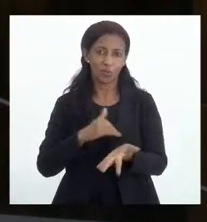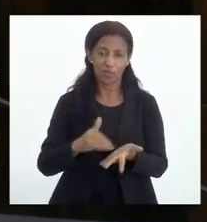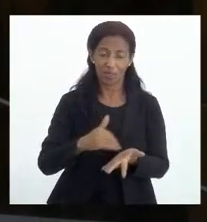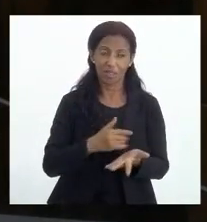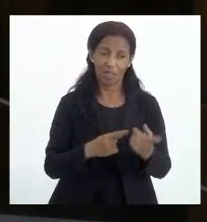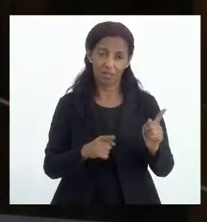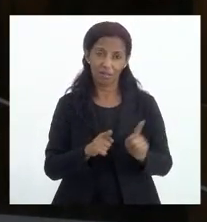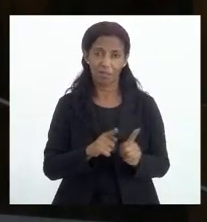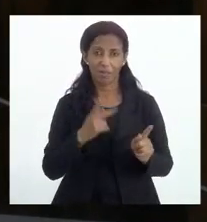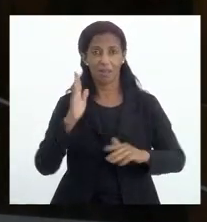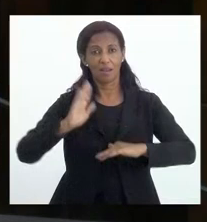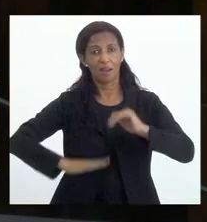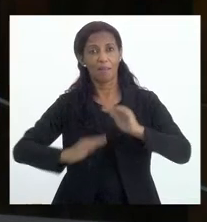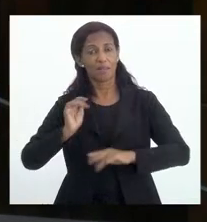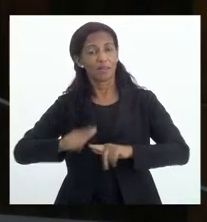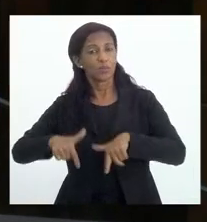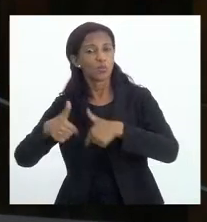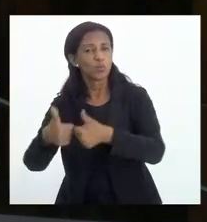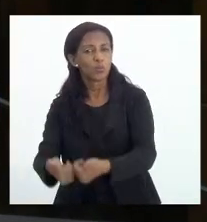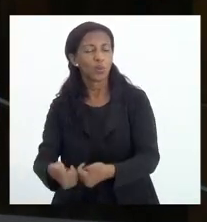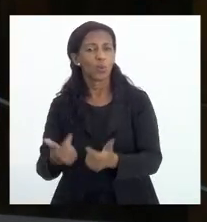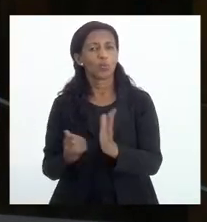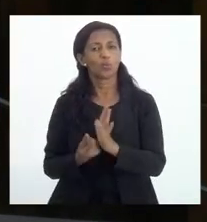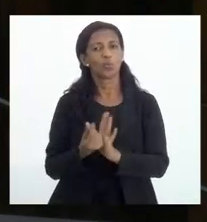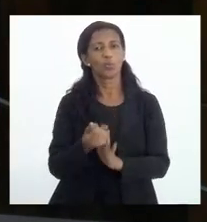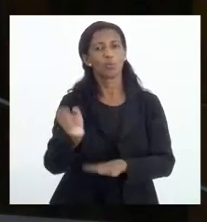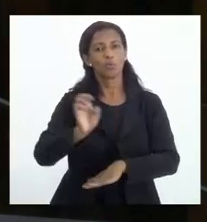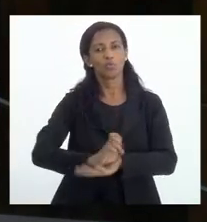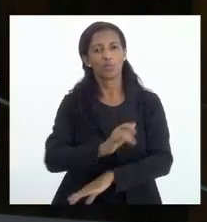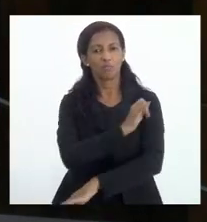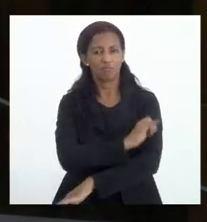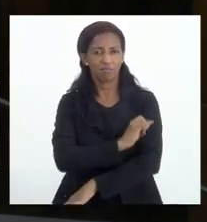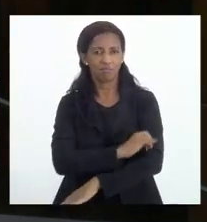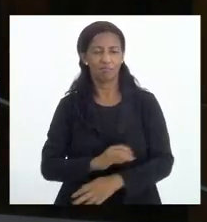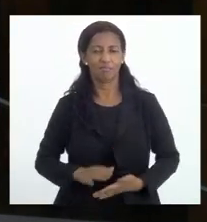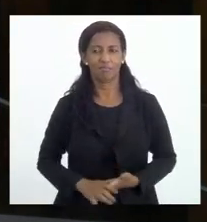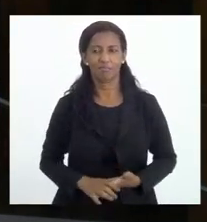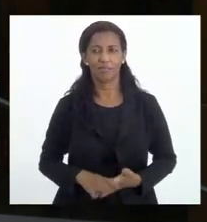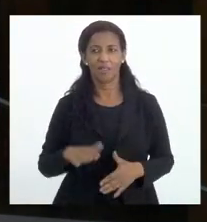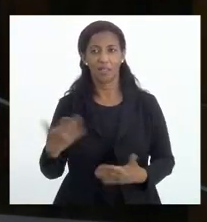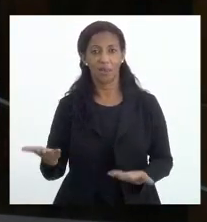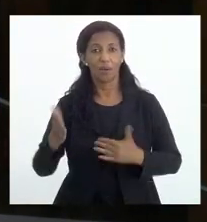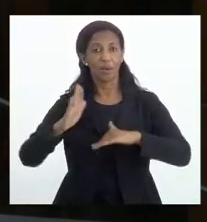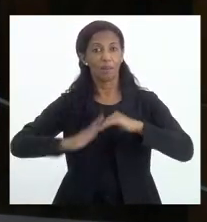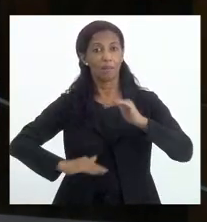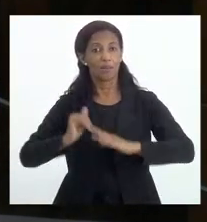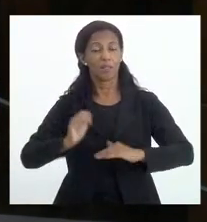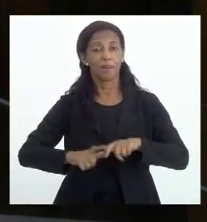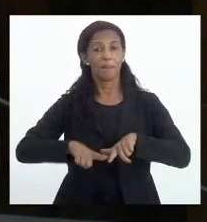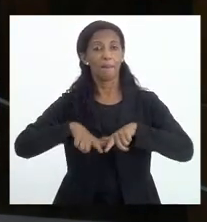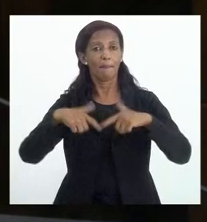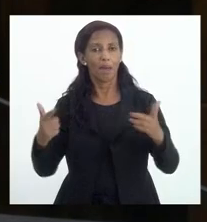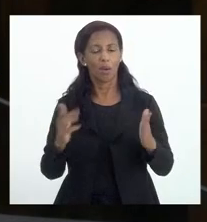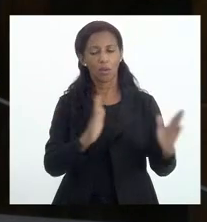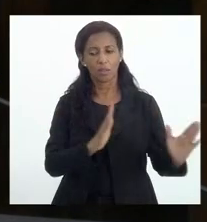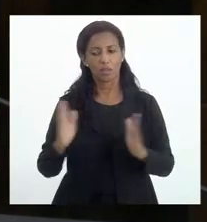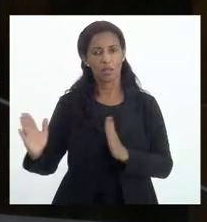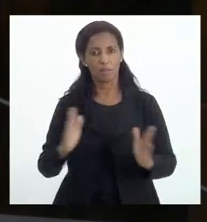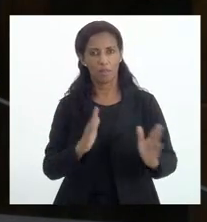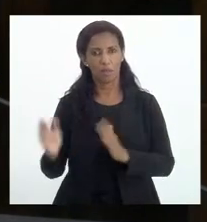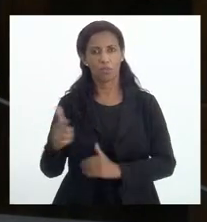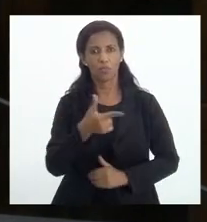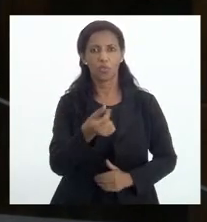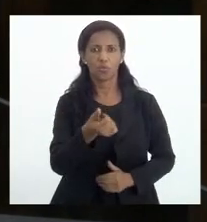fala. Capacidade de execução do orçamento do Estado do Rio de Janeiro. Então, a maior capacidade de execução nesse período foi de